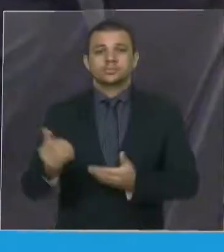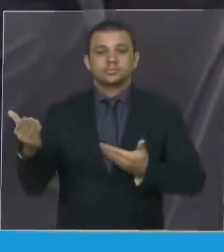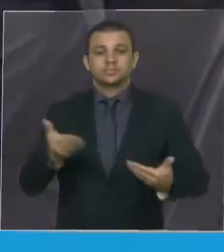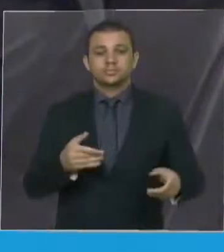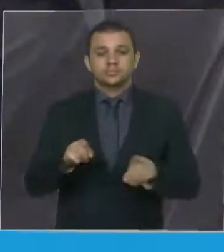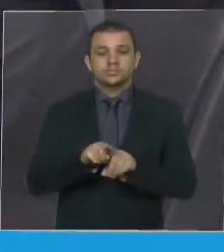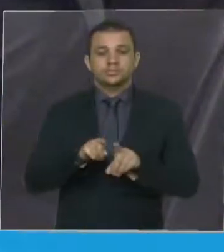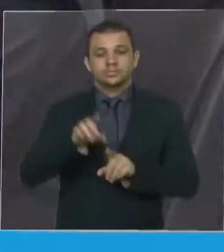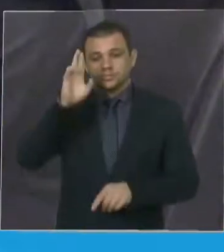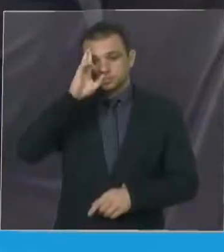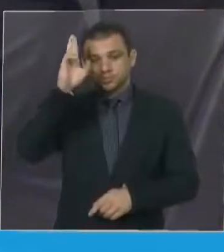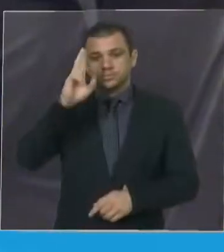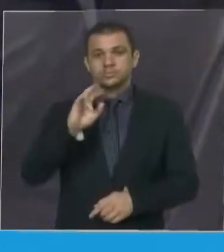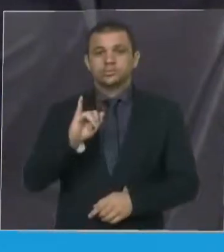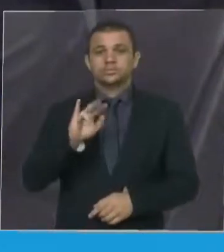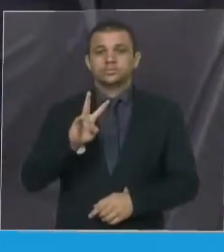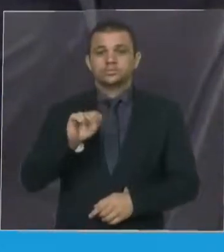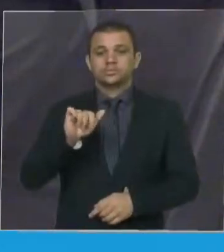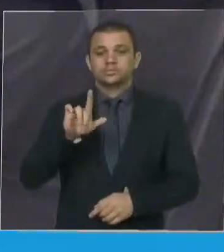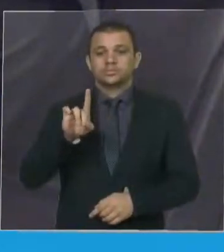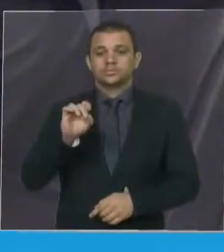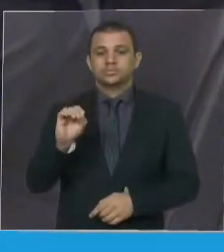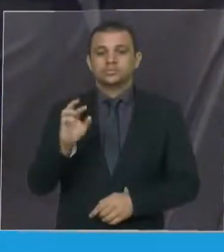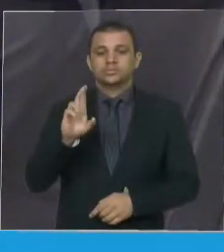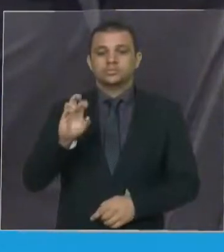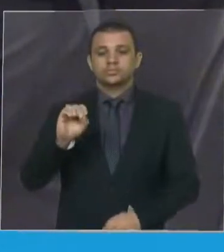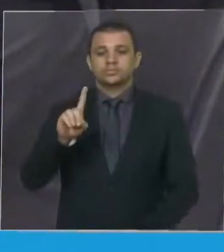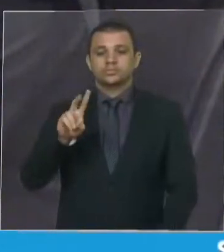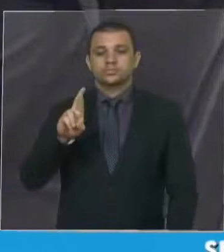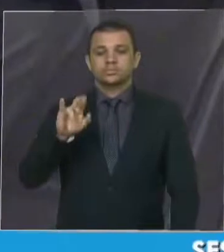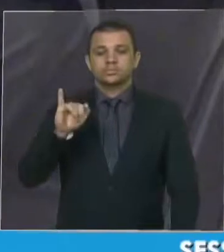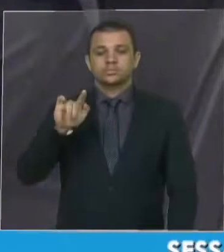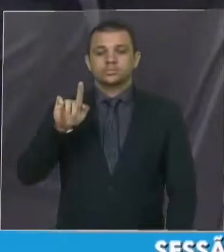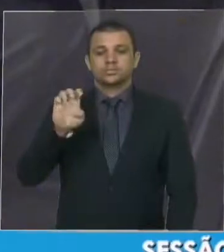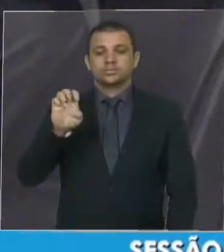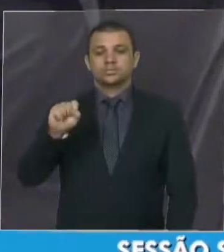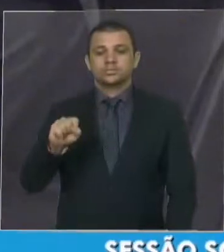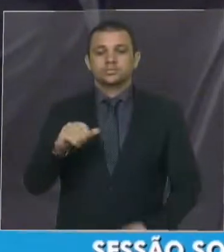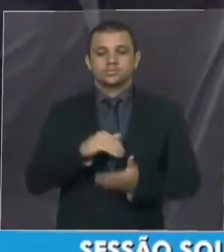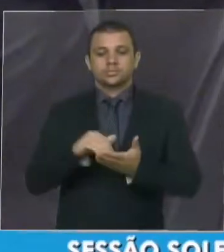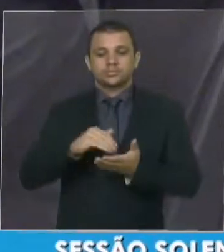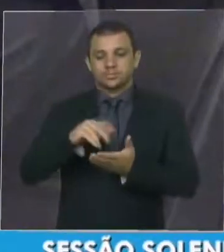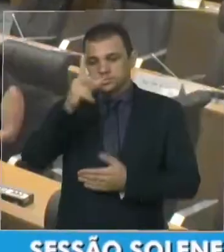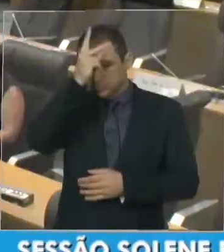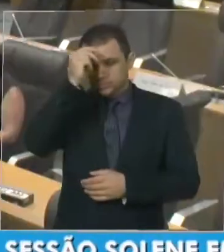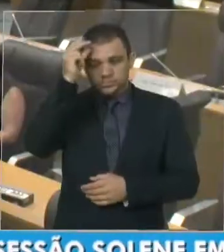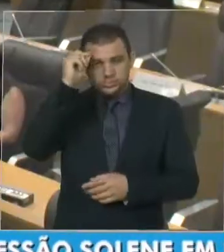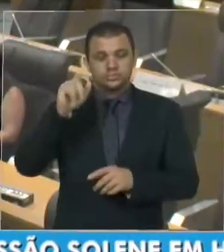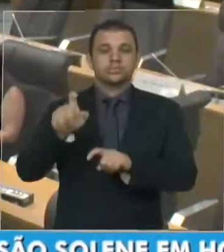Excelentíssimo senhor Ivaldo Rodrigues, secretário municipal de Agricultura, Pesca e Abastecimento,